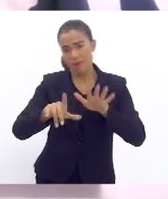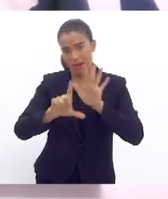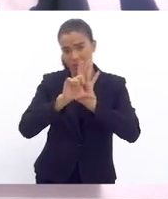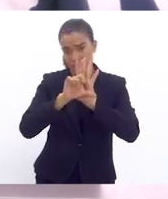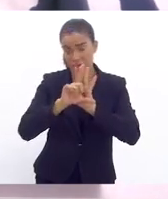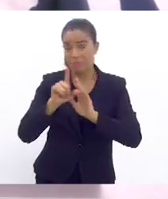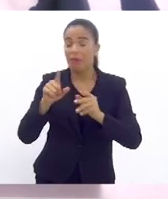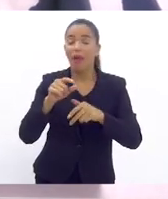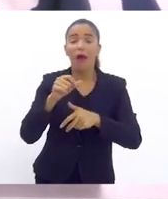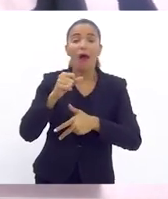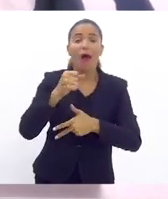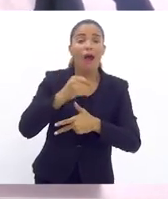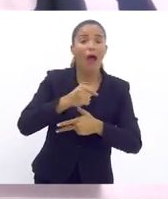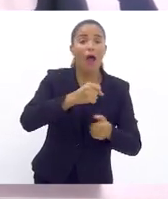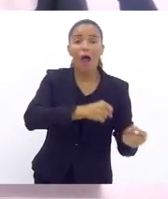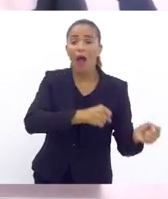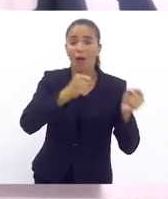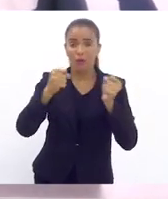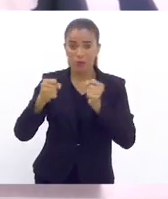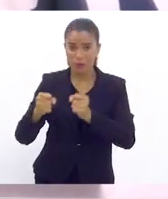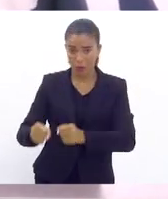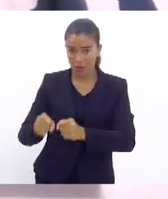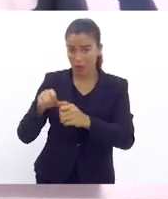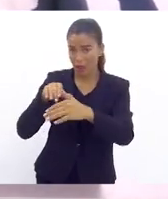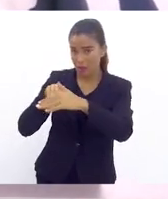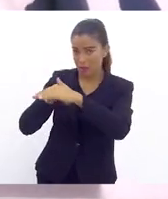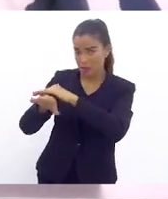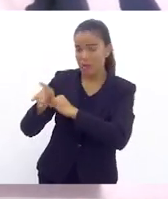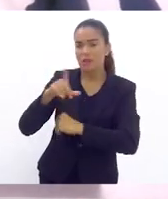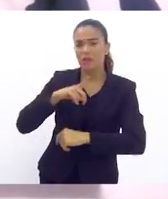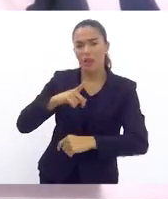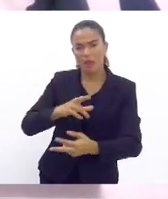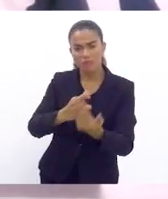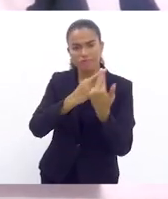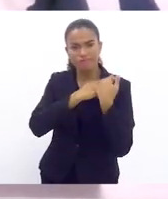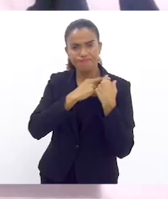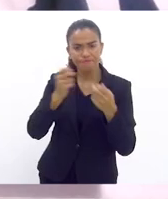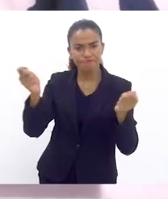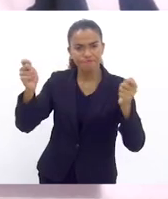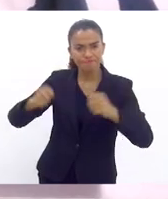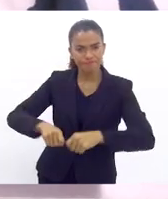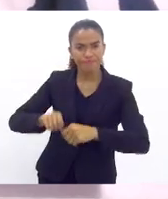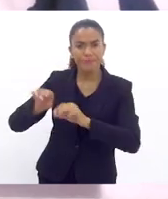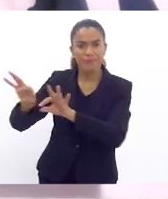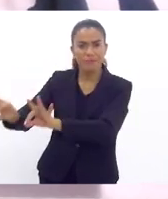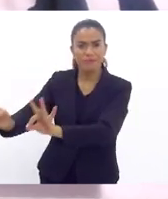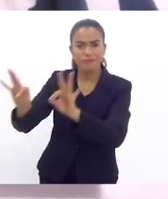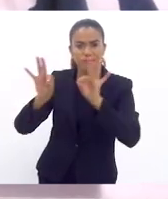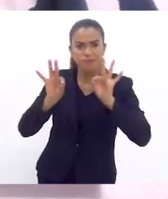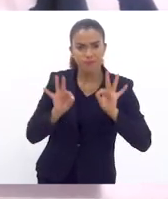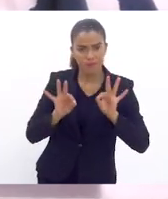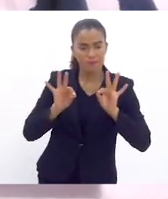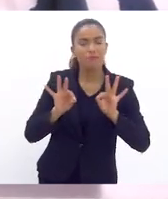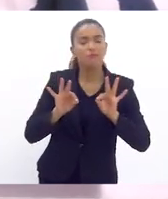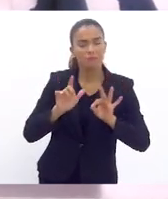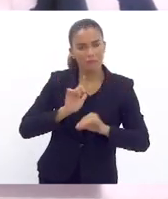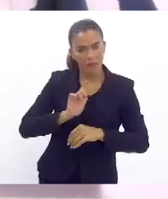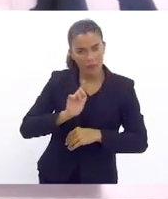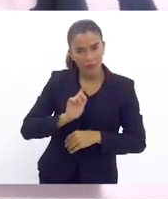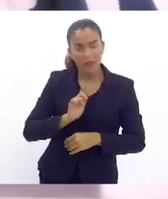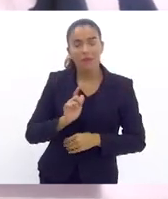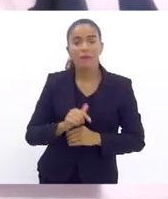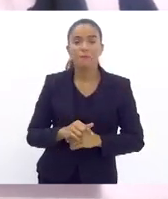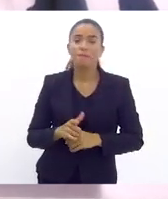autoridade que arquivo tem competência desarquivar da forma como qual